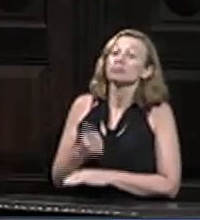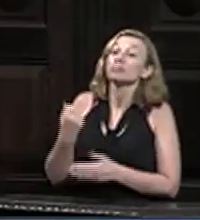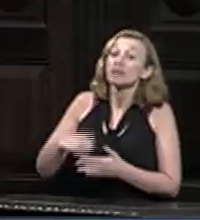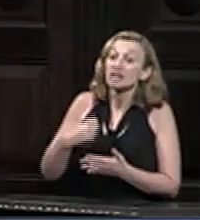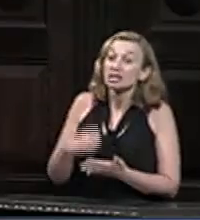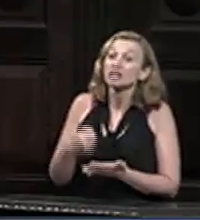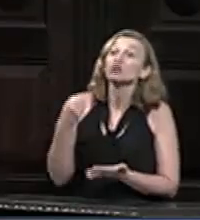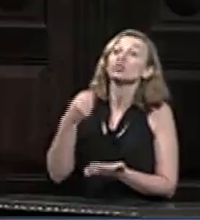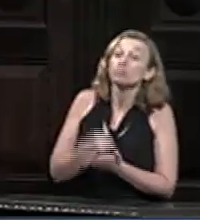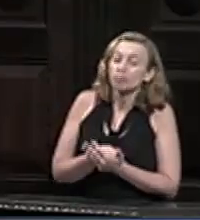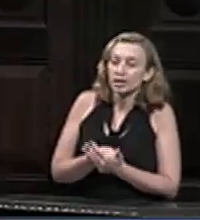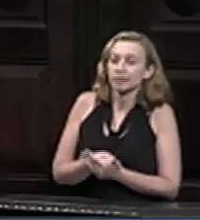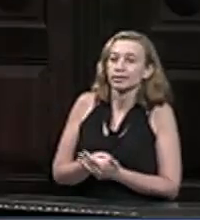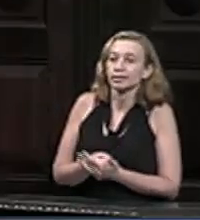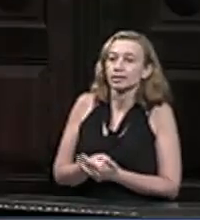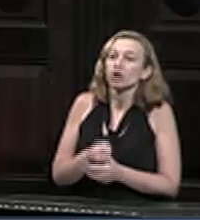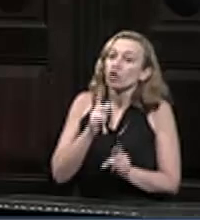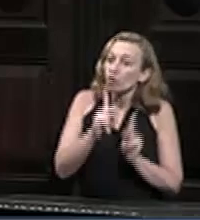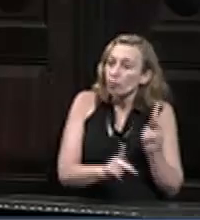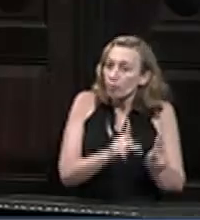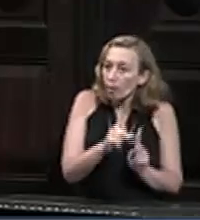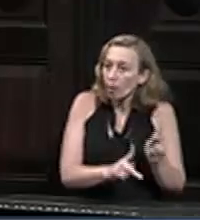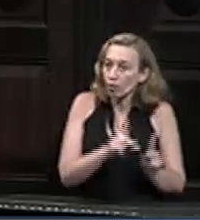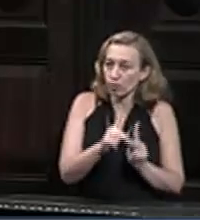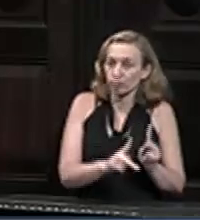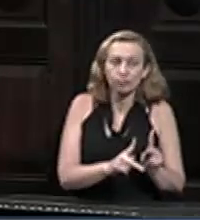A população,